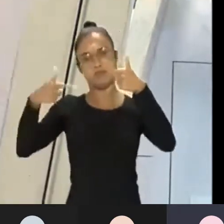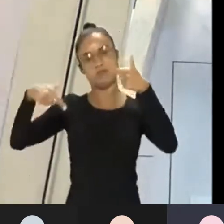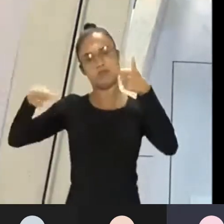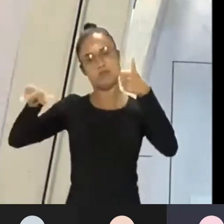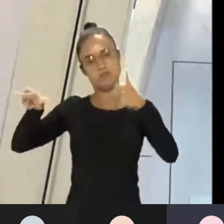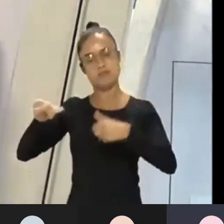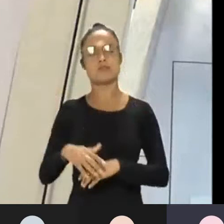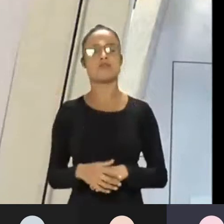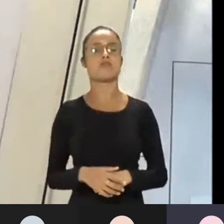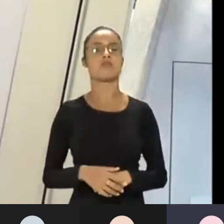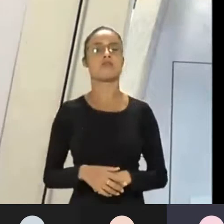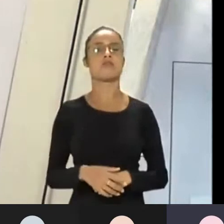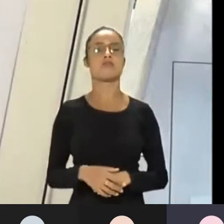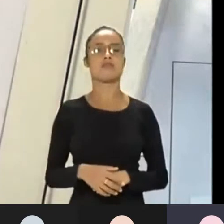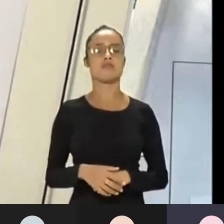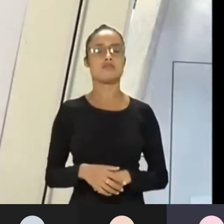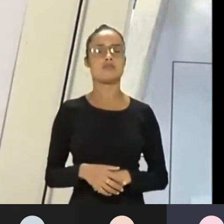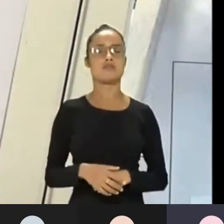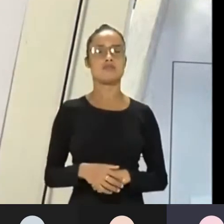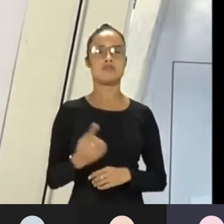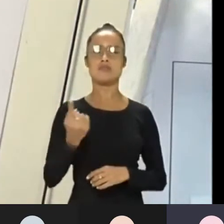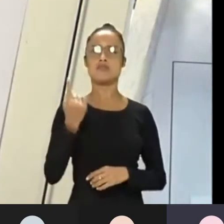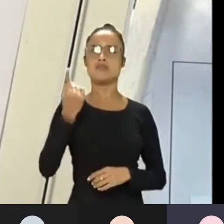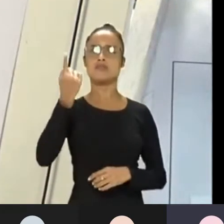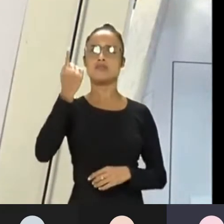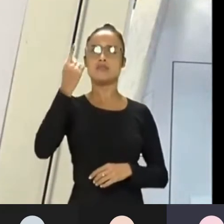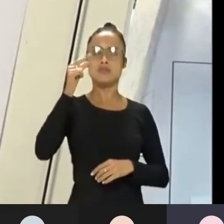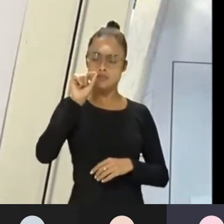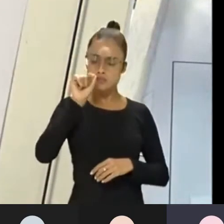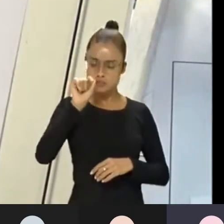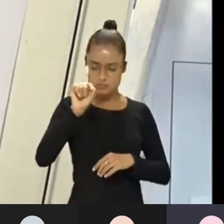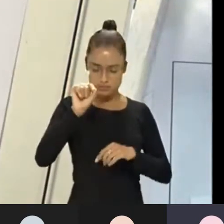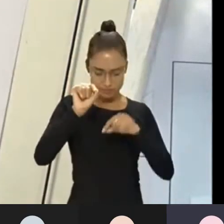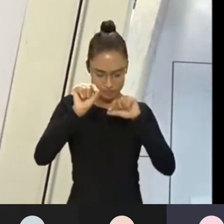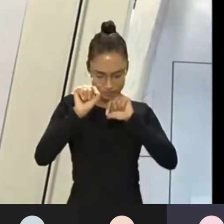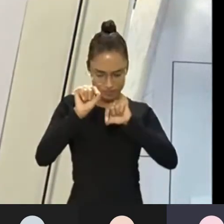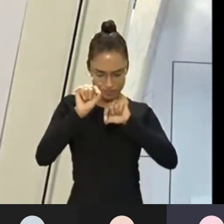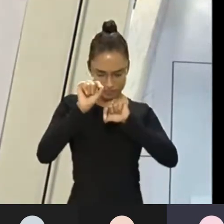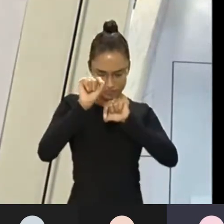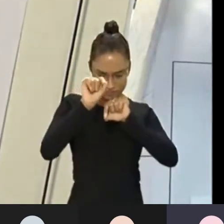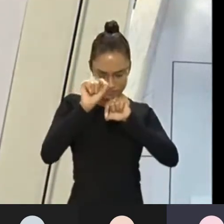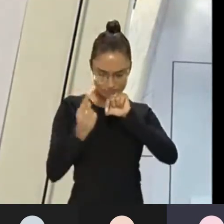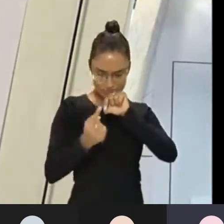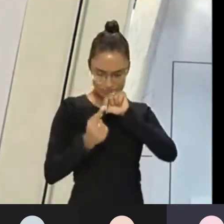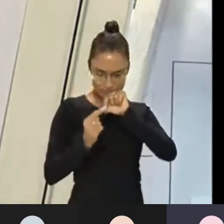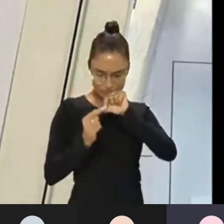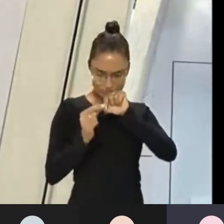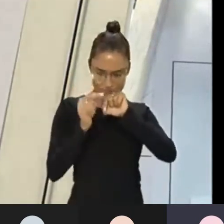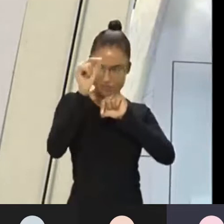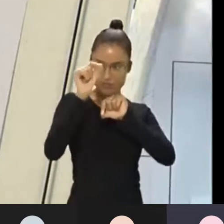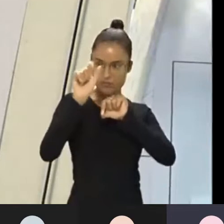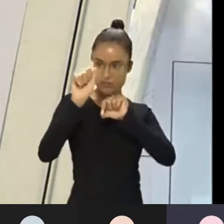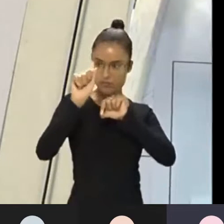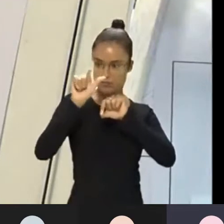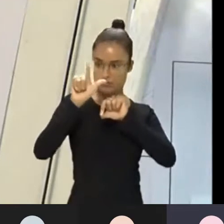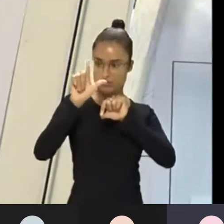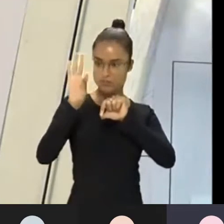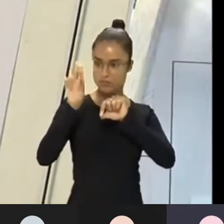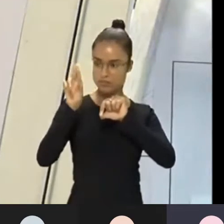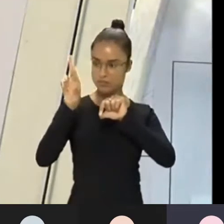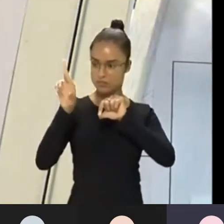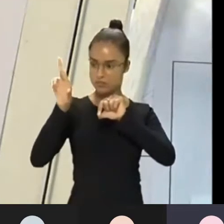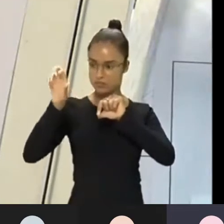Então, esse ponto aqui vai ser a minha referência da altura. Eu vou ter no lado oposto 1,5.